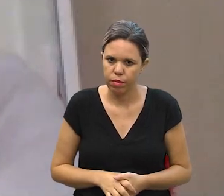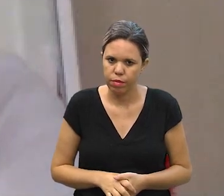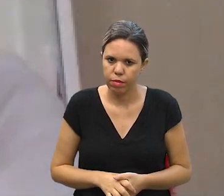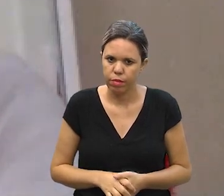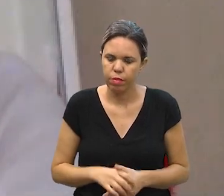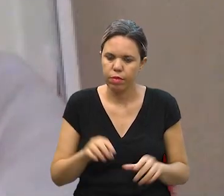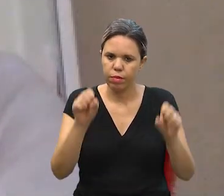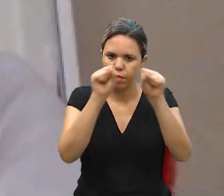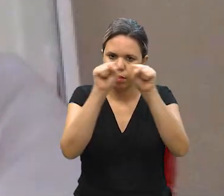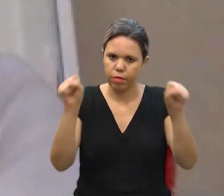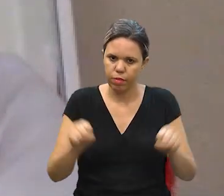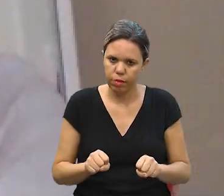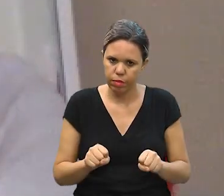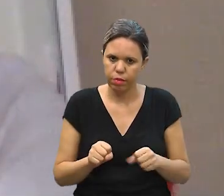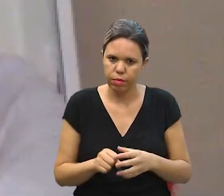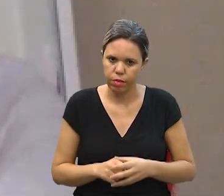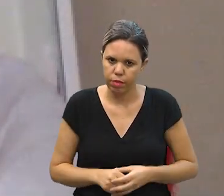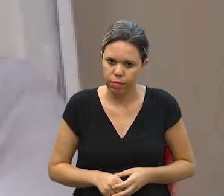o sistema